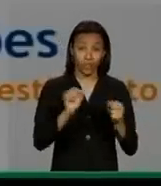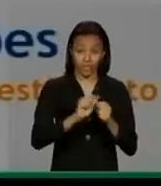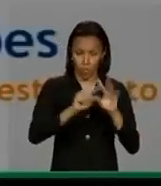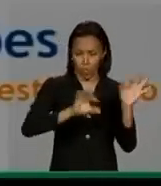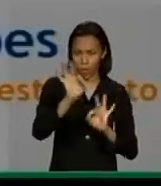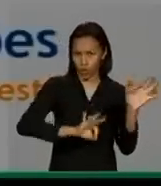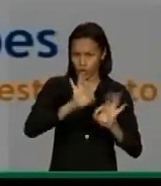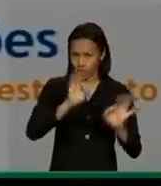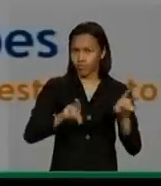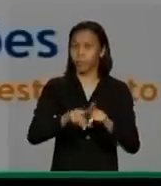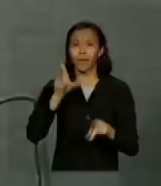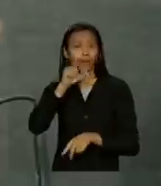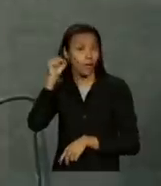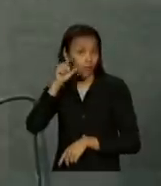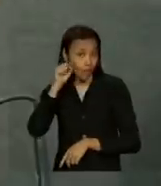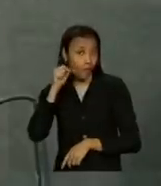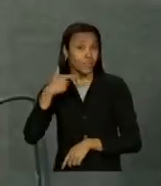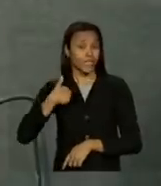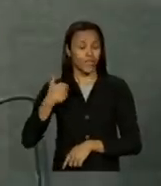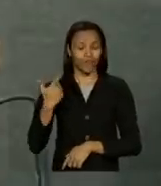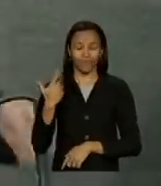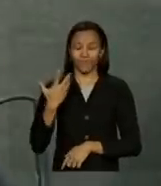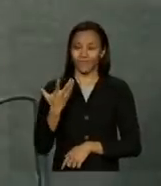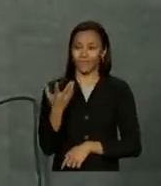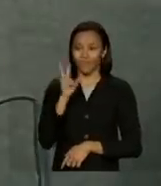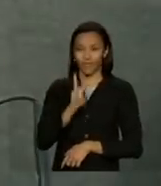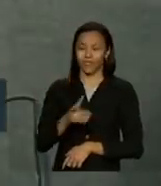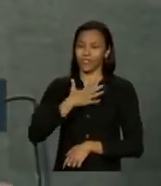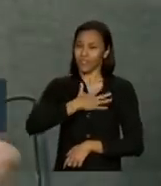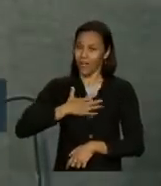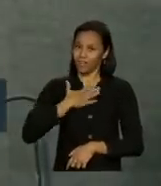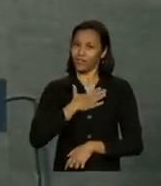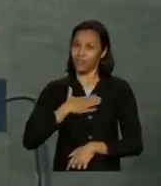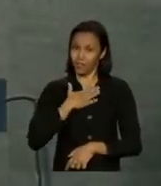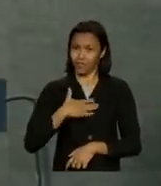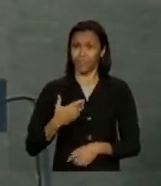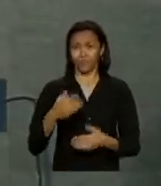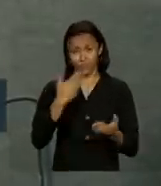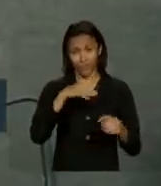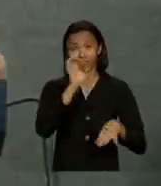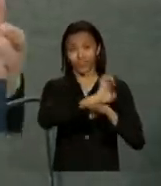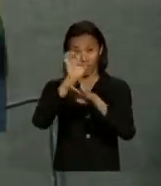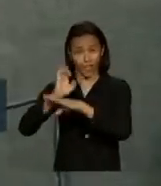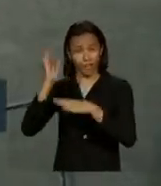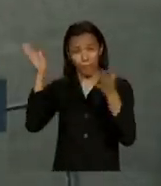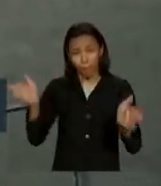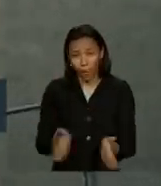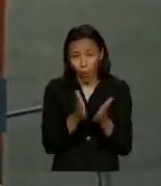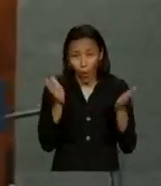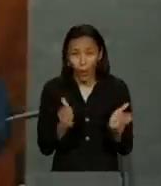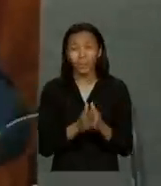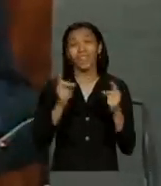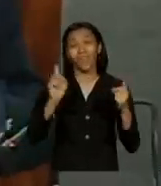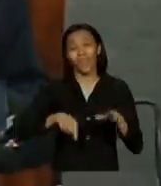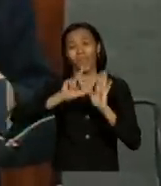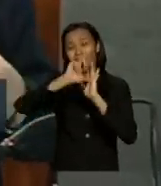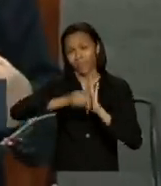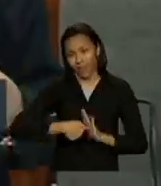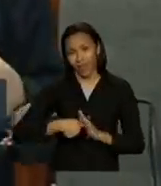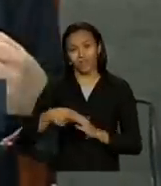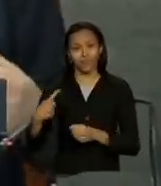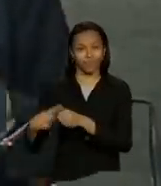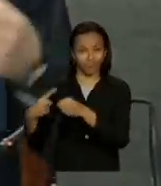Alagoas também que eu fico mais satisfeito nos municípios os estados mais pobres né porque estão mais atrasados onde